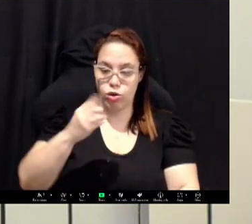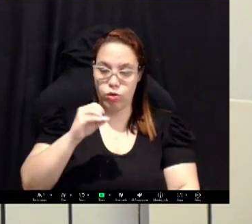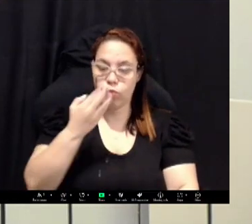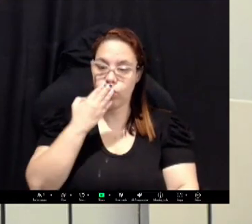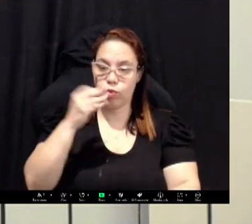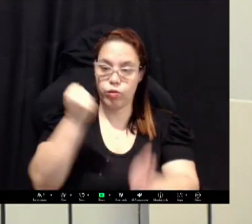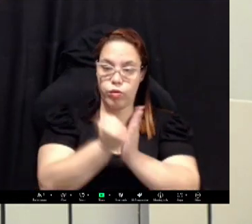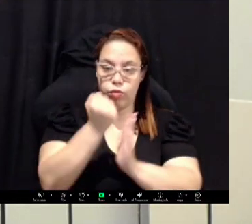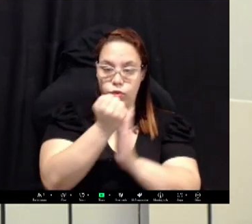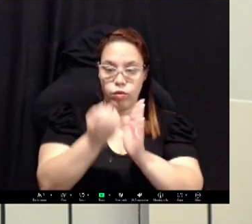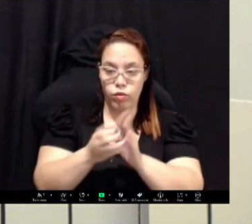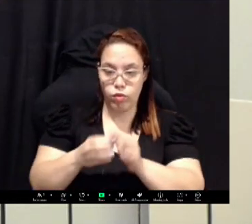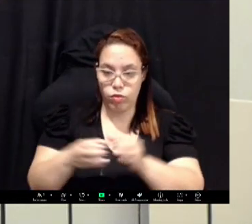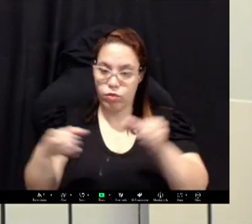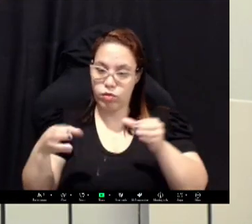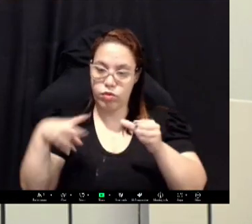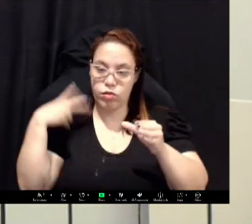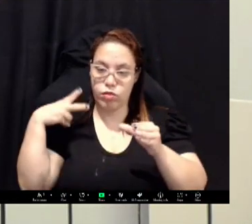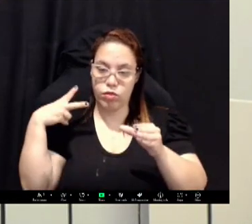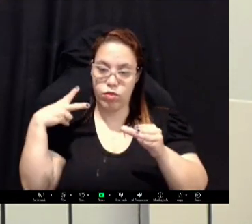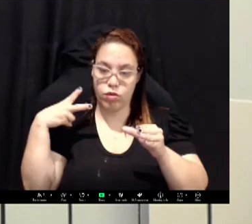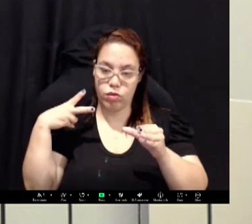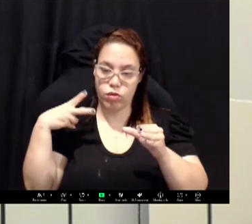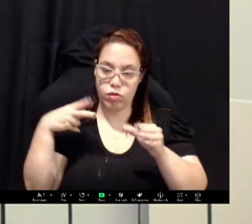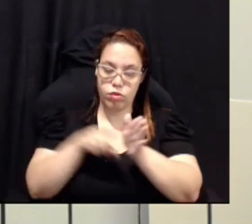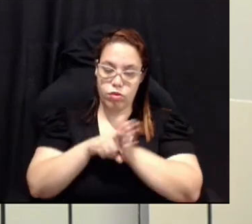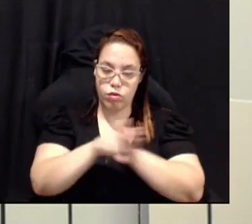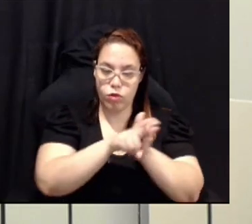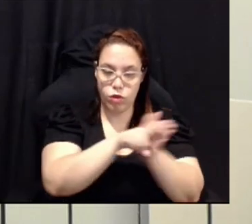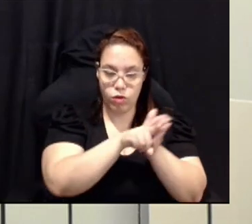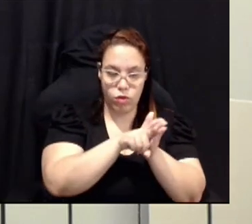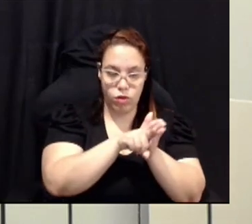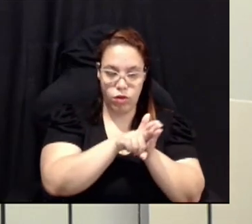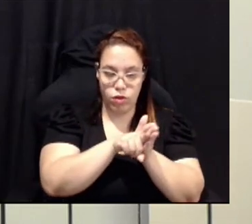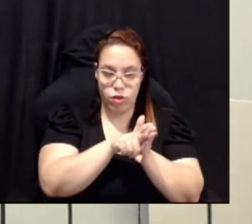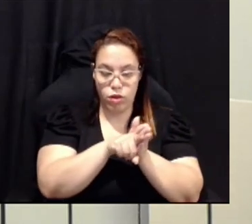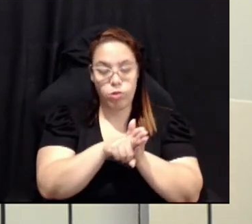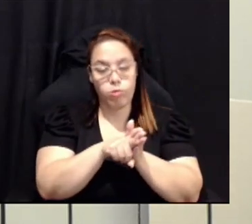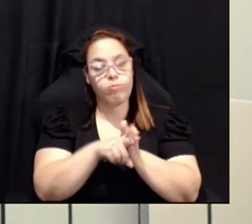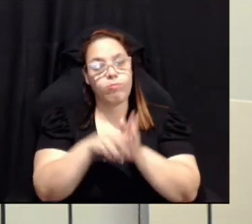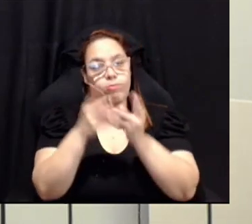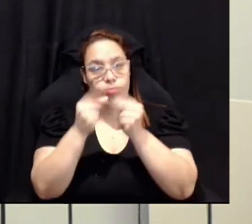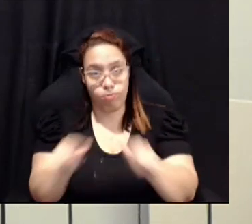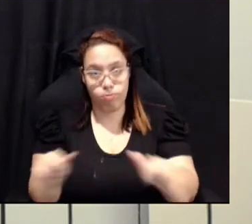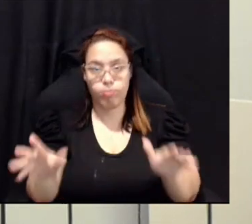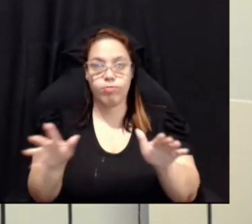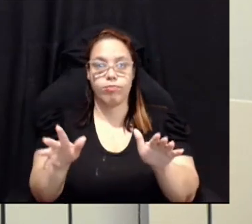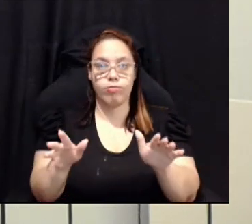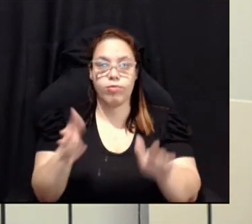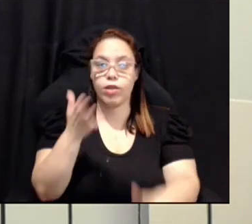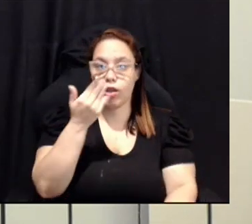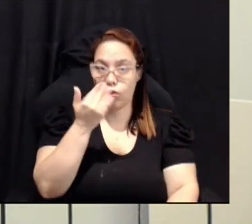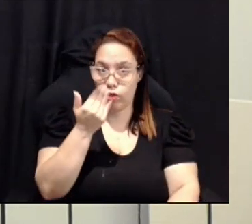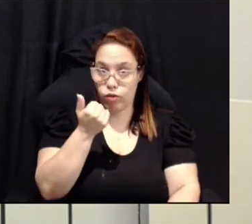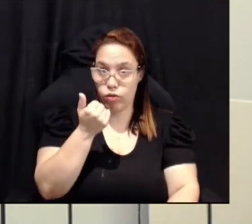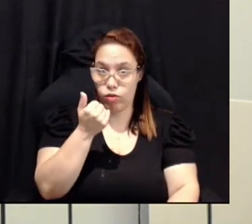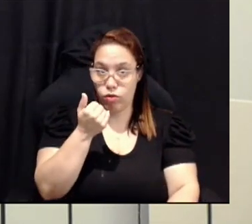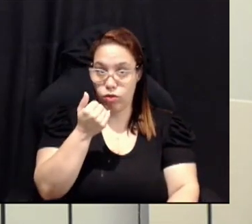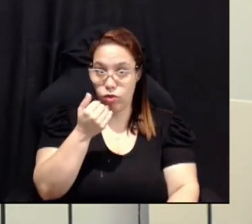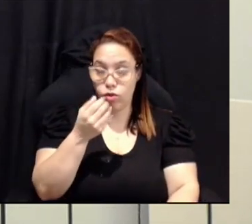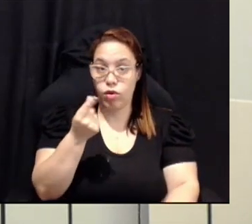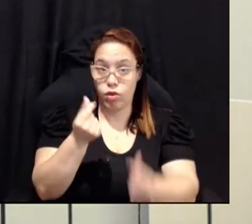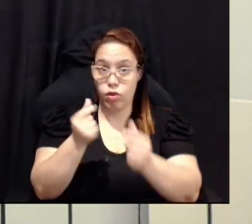de comissão parlamentar de inquérito para apurar supostos desperdícios de alimentos para manter os preços altos